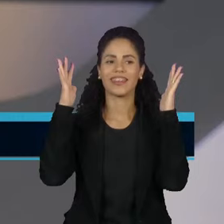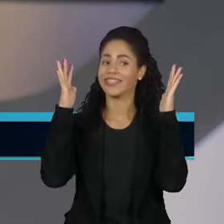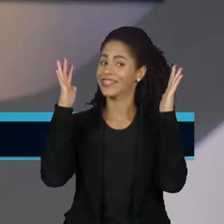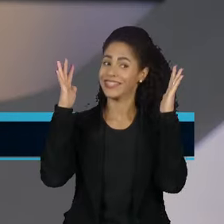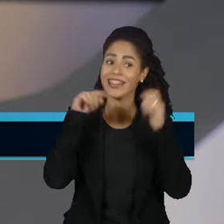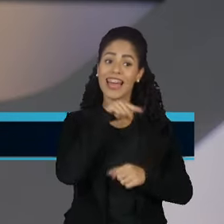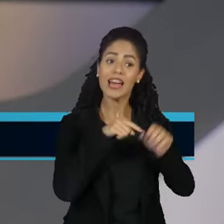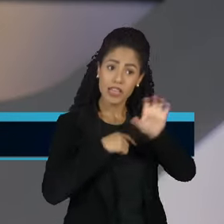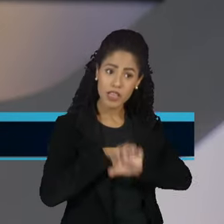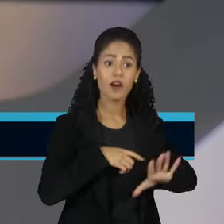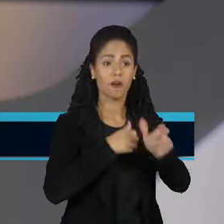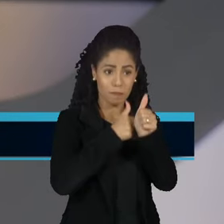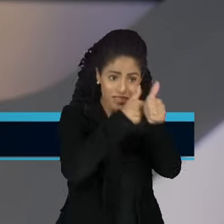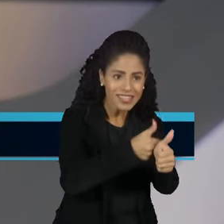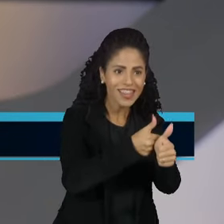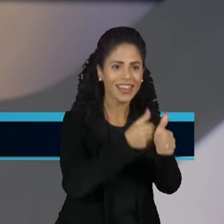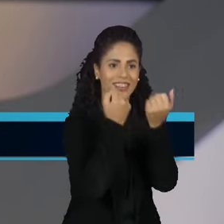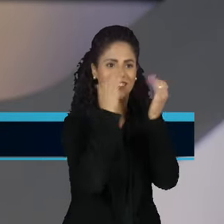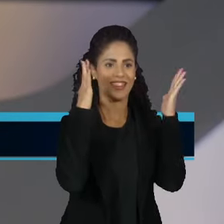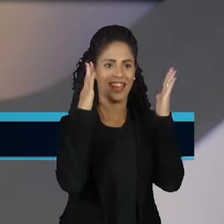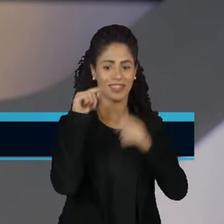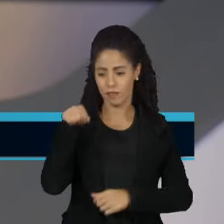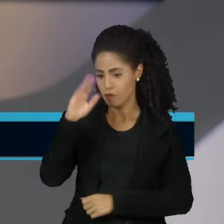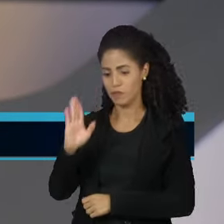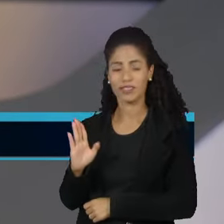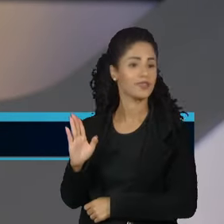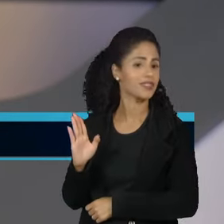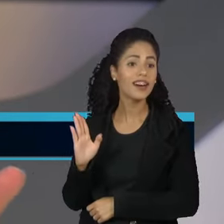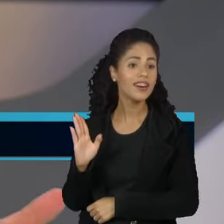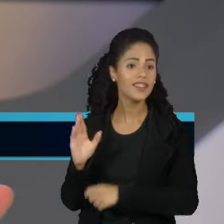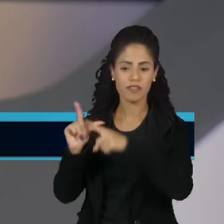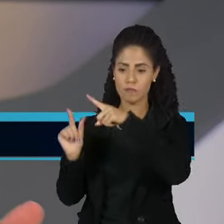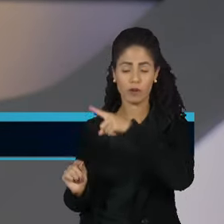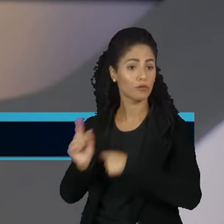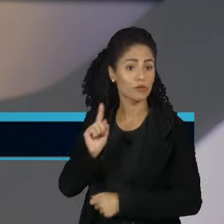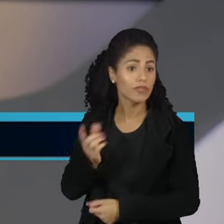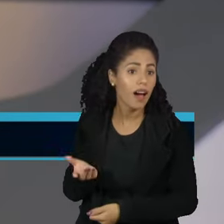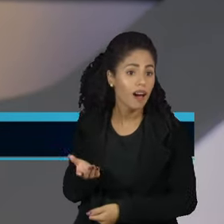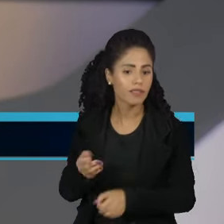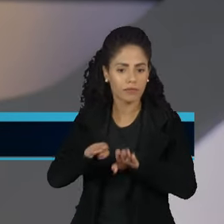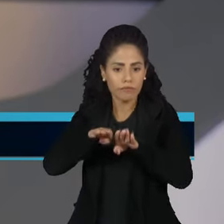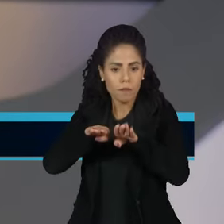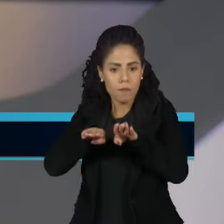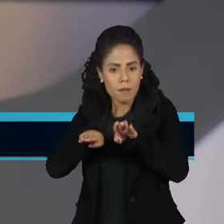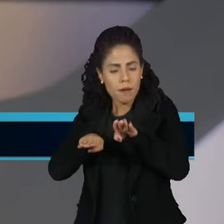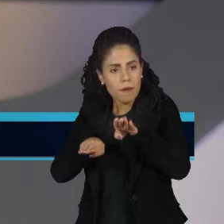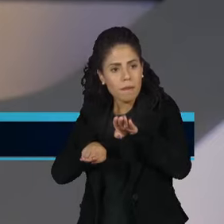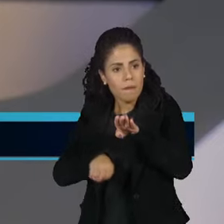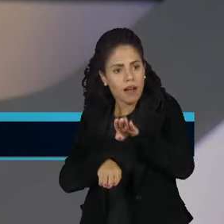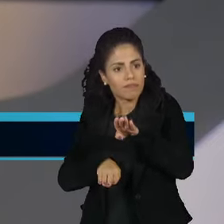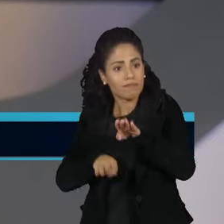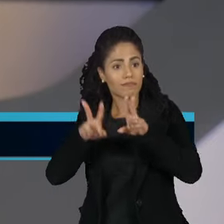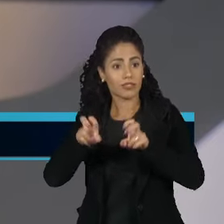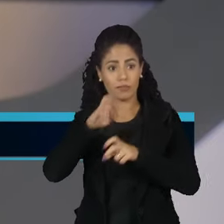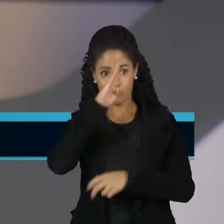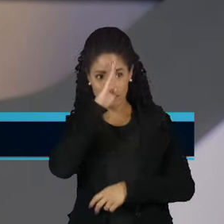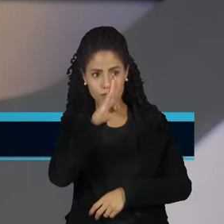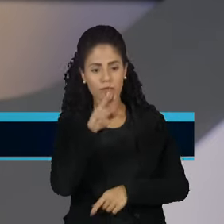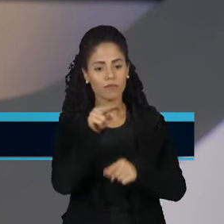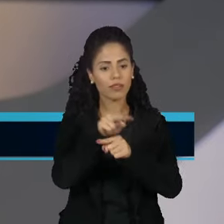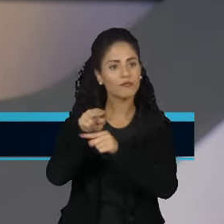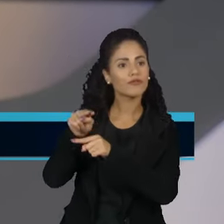Europa segue e que este é um ponto que torna desigual o comércio entre principalmente na